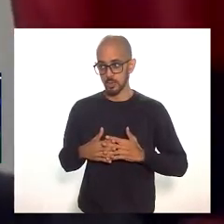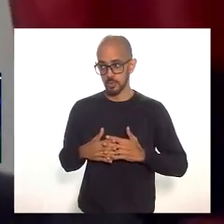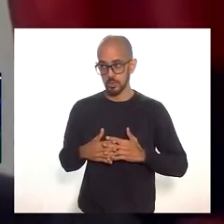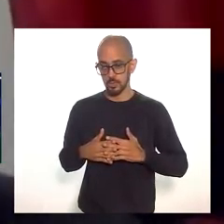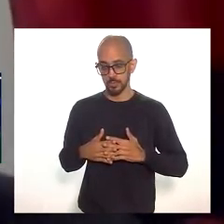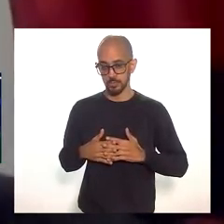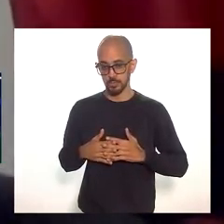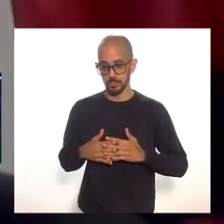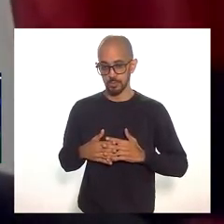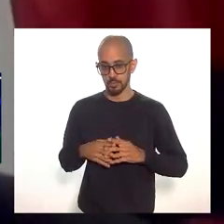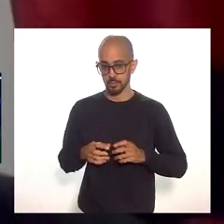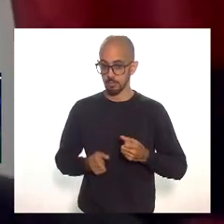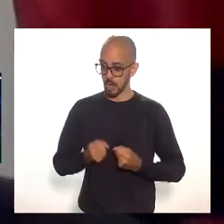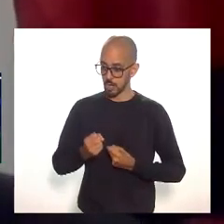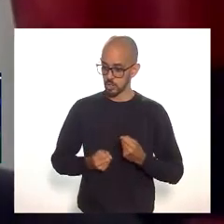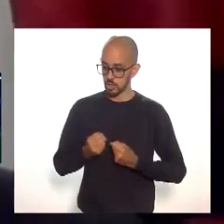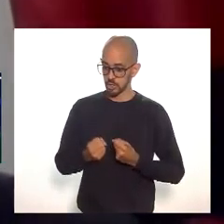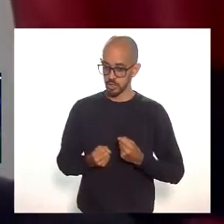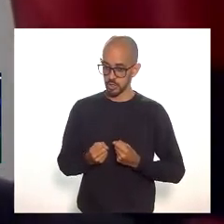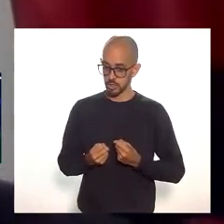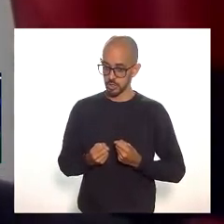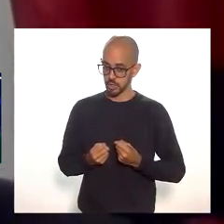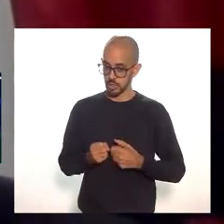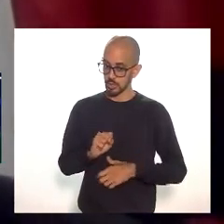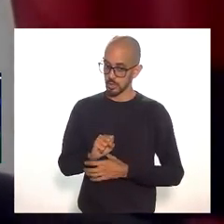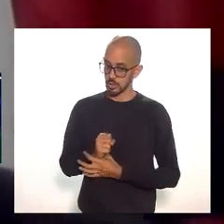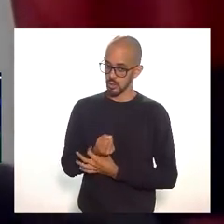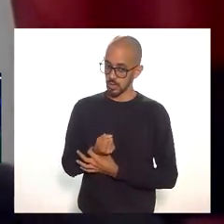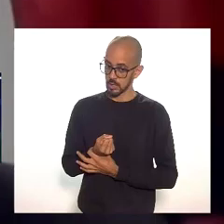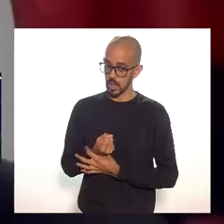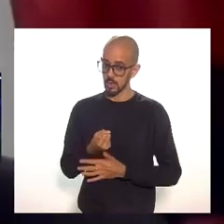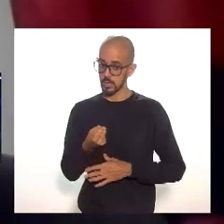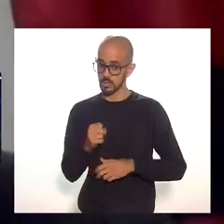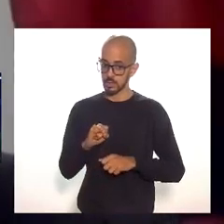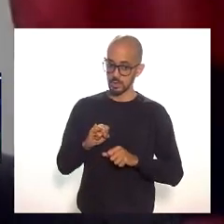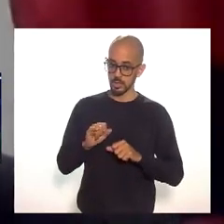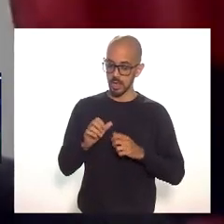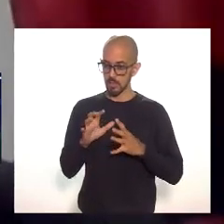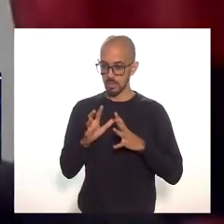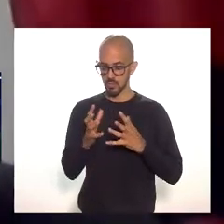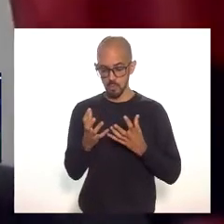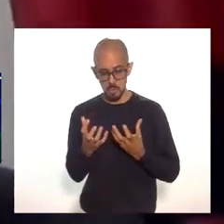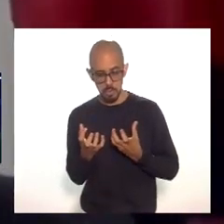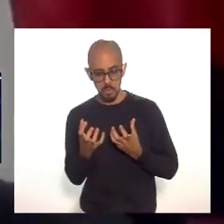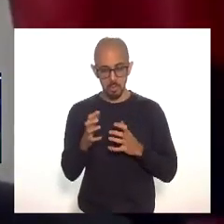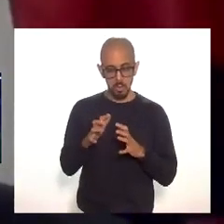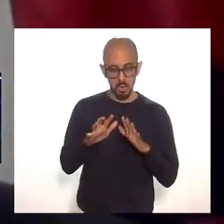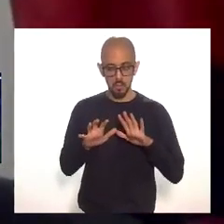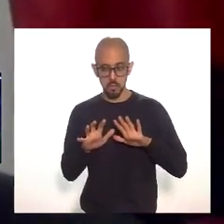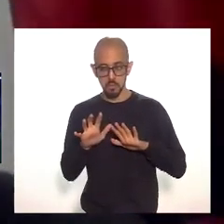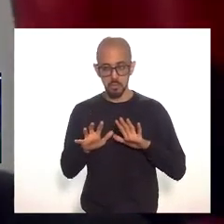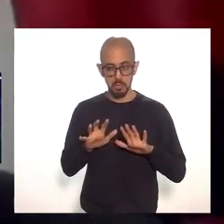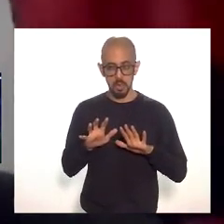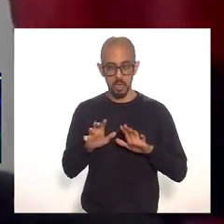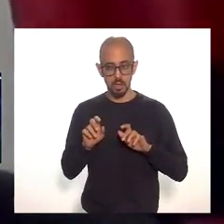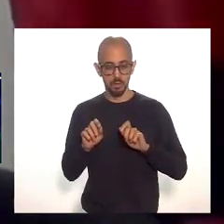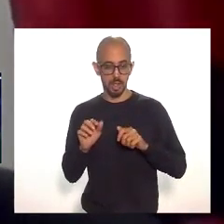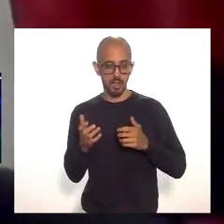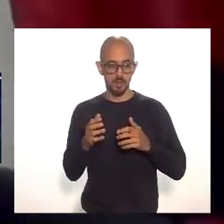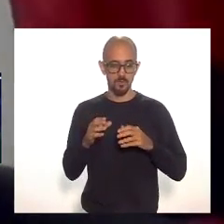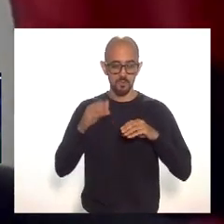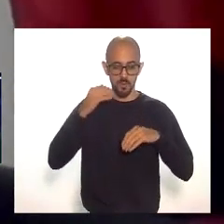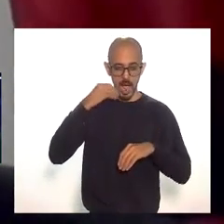condição de segurança do veículo. Talvez o farol em meio embaçado, como Vossa Excelência coloca aqui, que passa